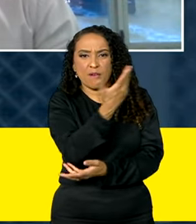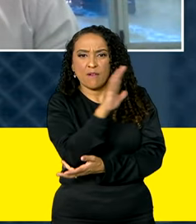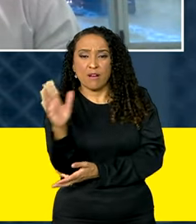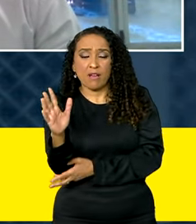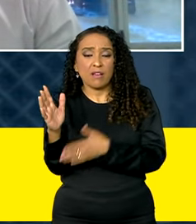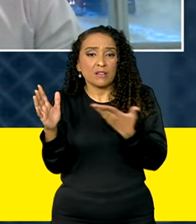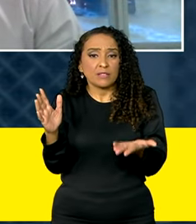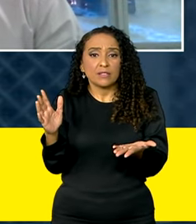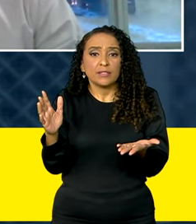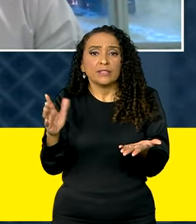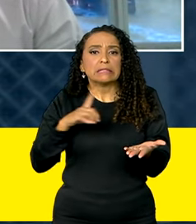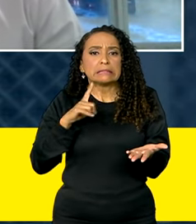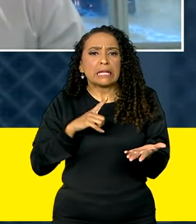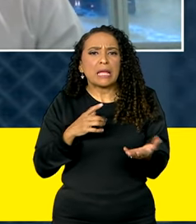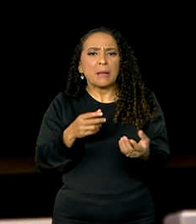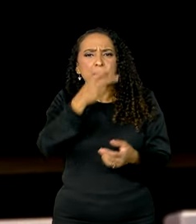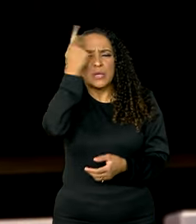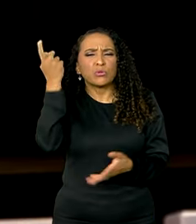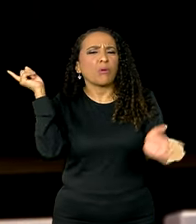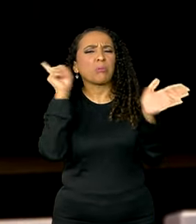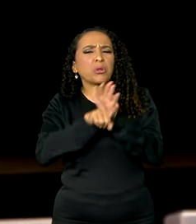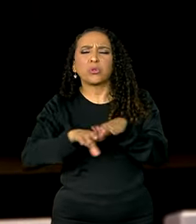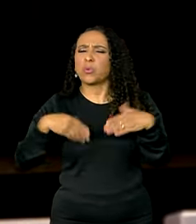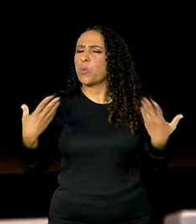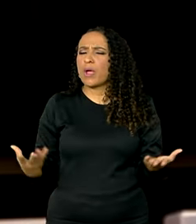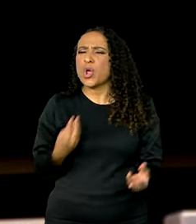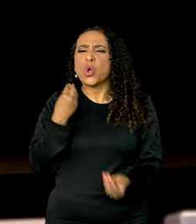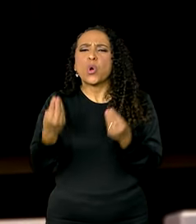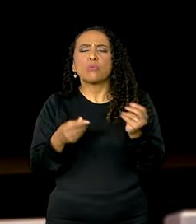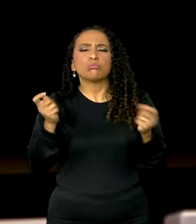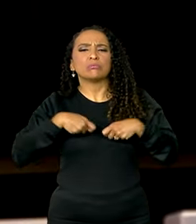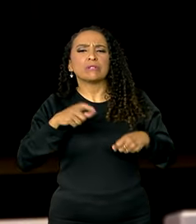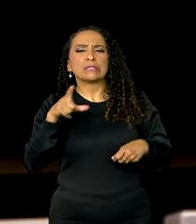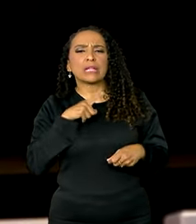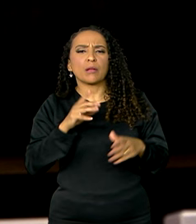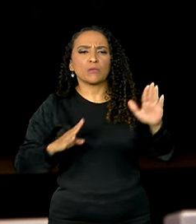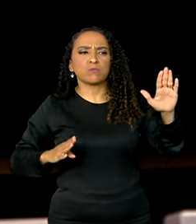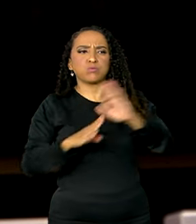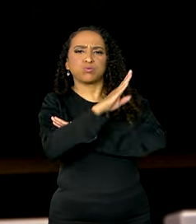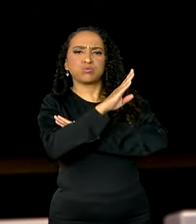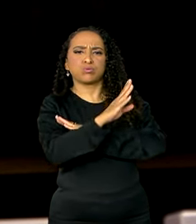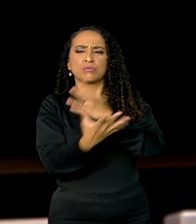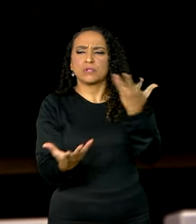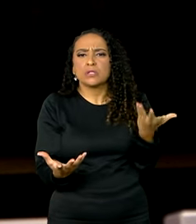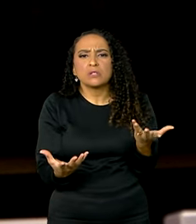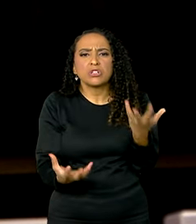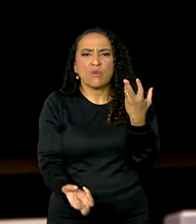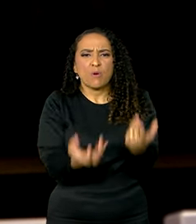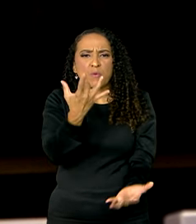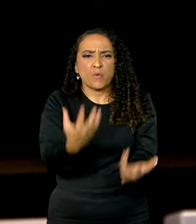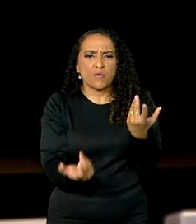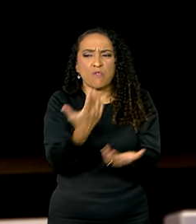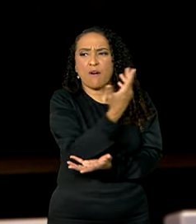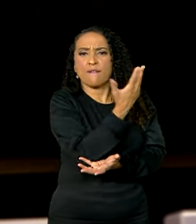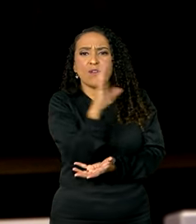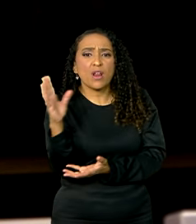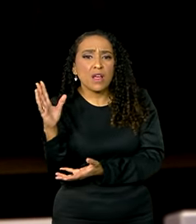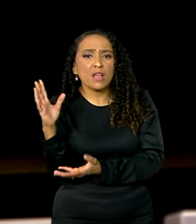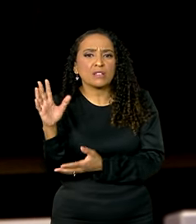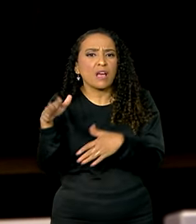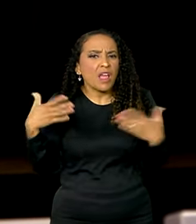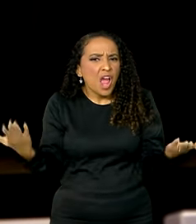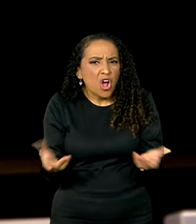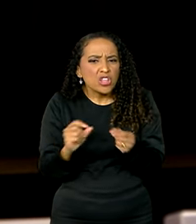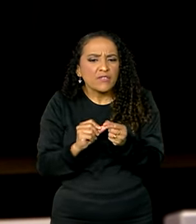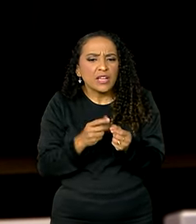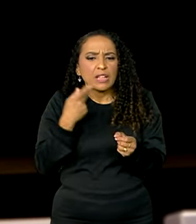aí tem muita gente se questionando assim, ué, como é que a gente pode ter tido recorde de incêndios florestais e agora